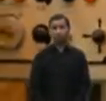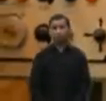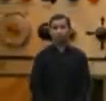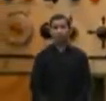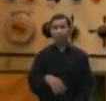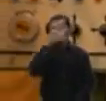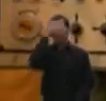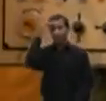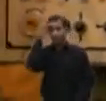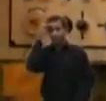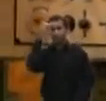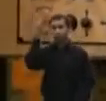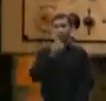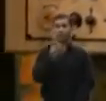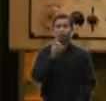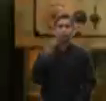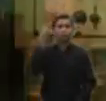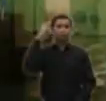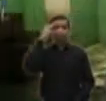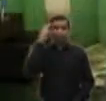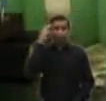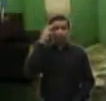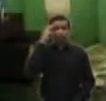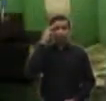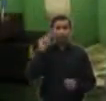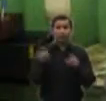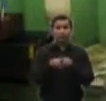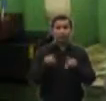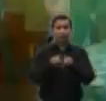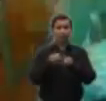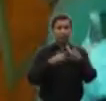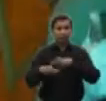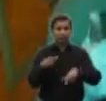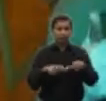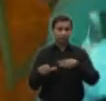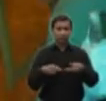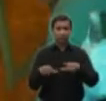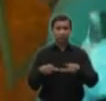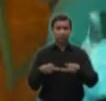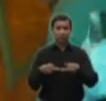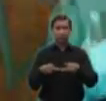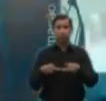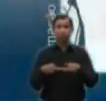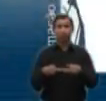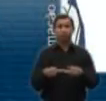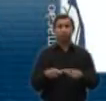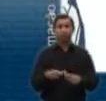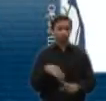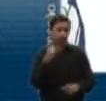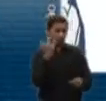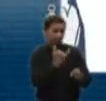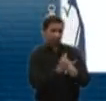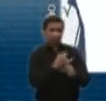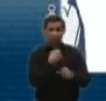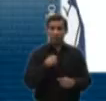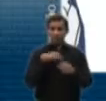E quem dizia que as pessoas com deficiência intelectual não conseguem trabalhar, ficou em maus lençóis. Chefinho, eu posso